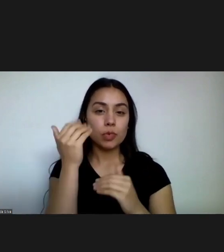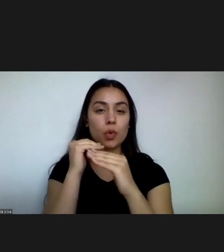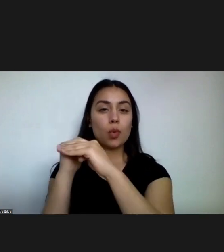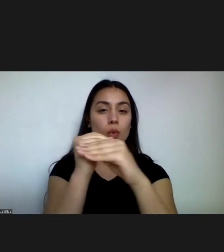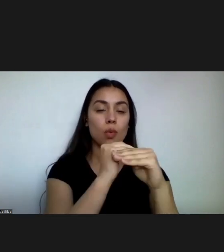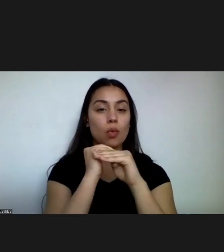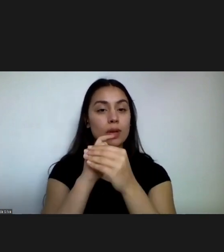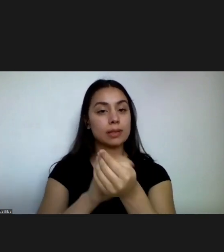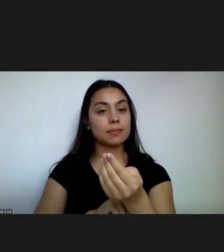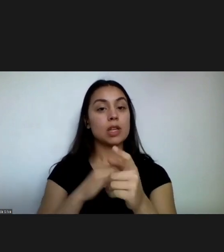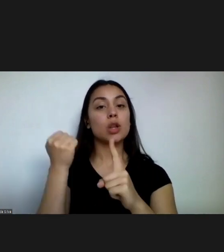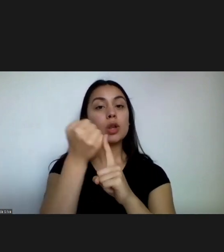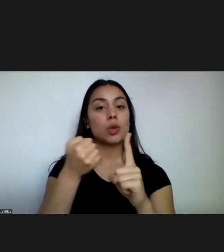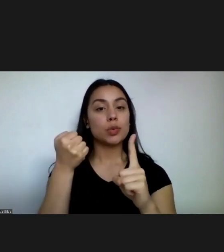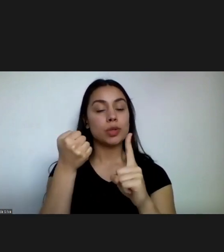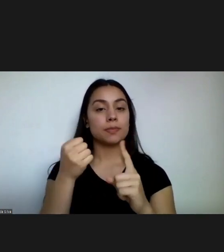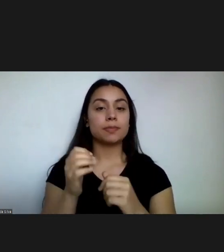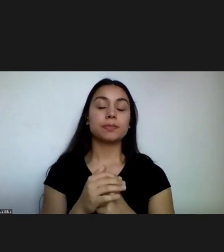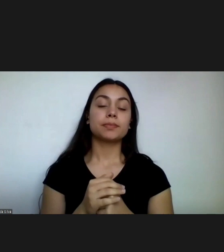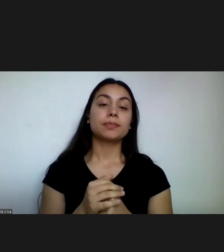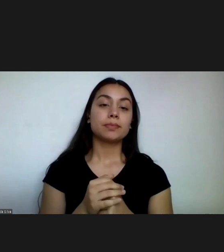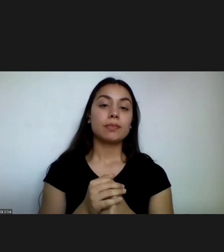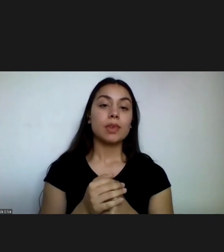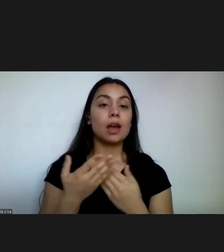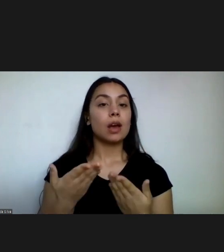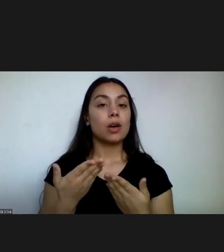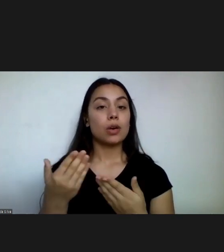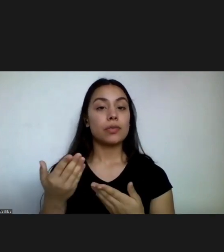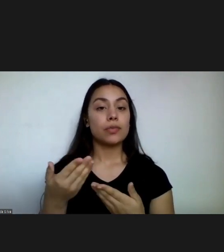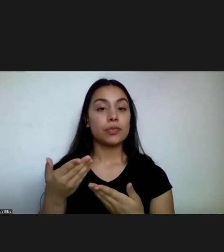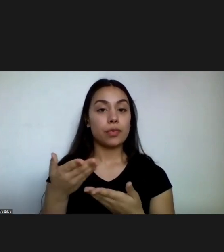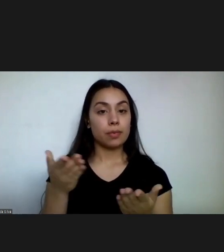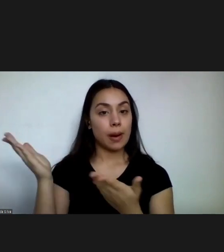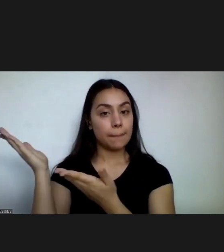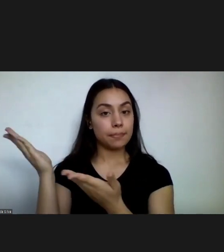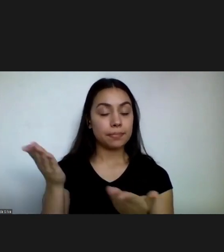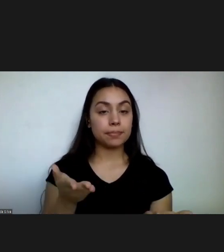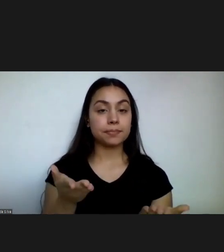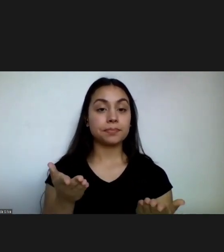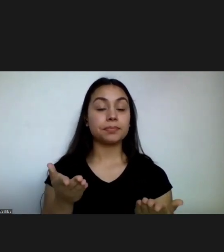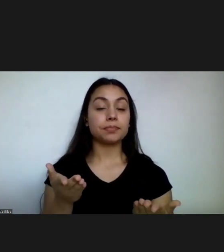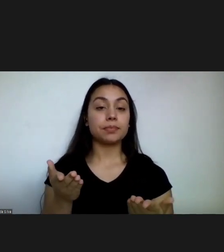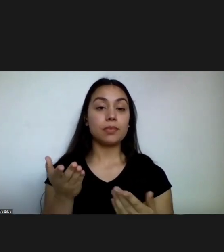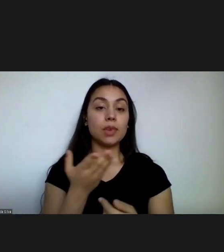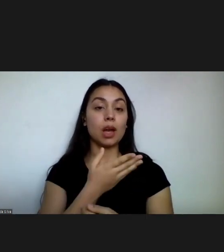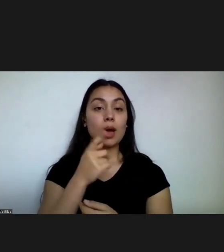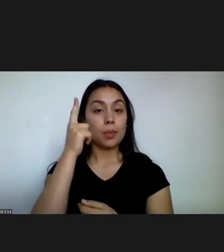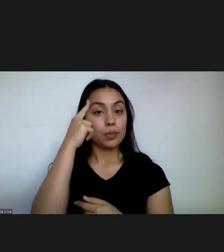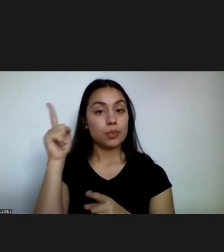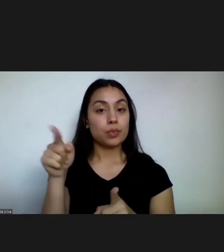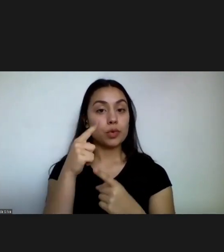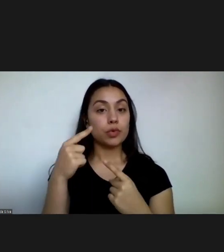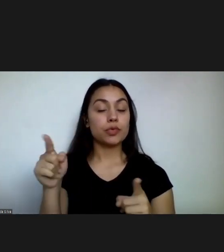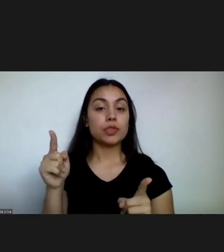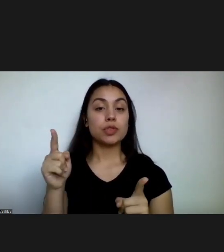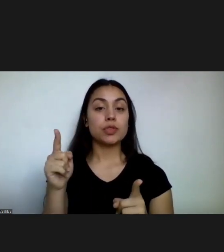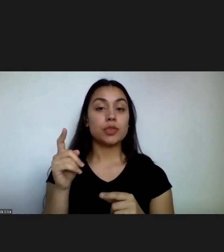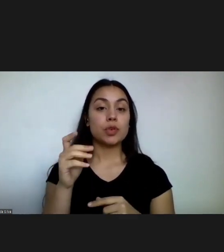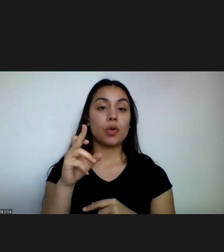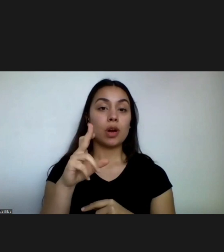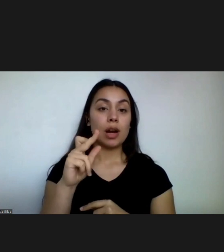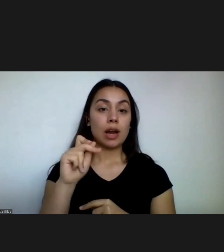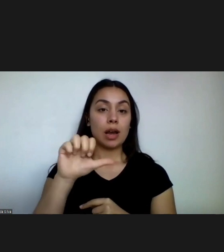desafios. Passo então a apresentar as nossas oradoras. Temos connosco a professora doutora Ana Raquel